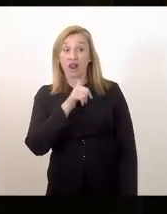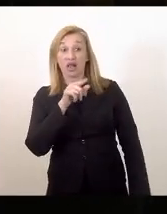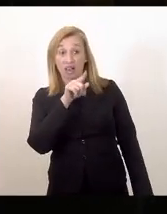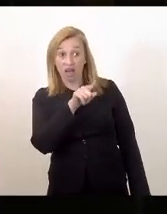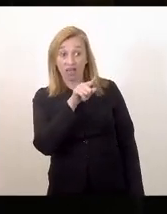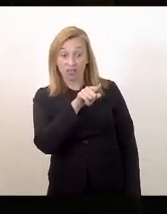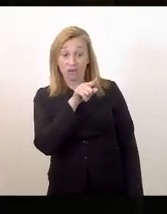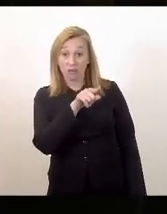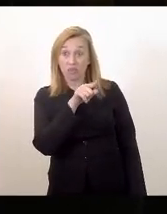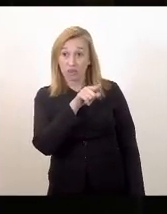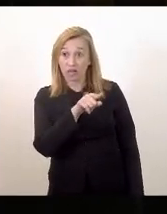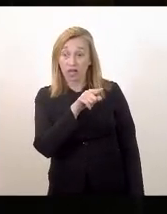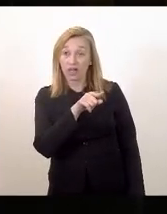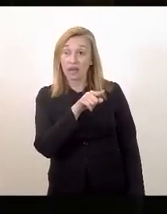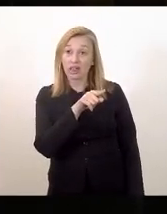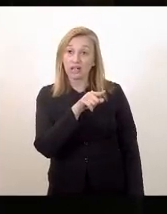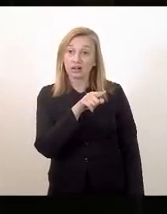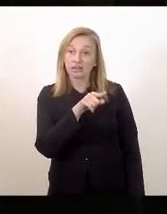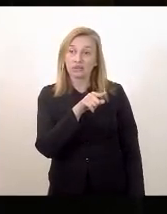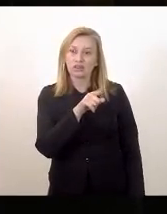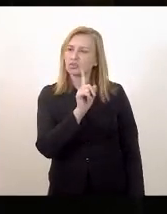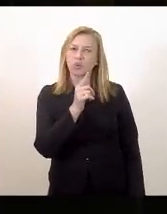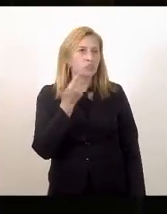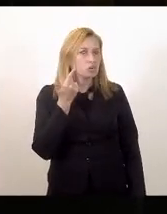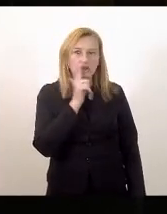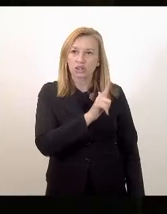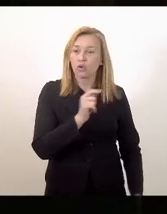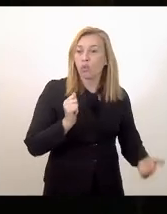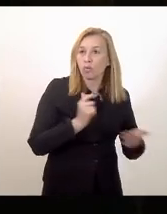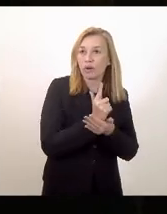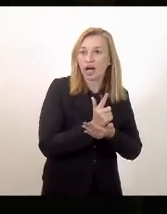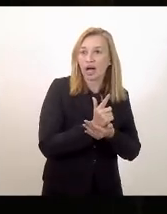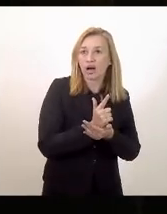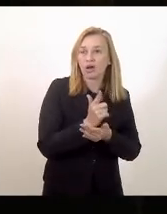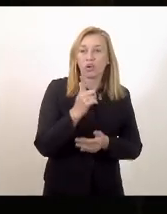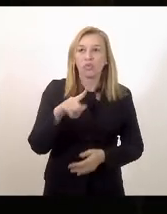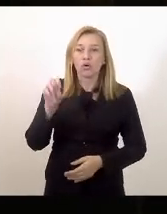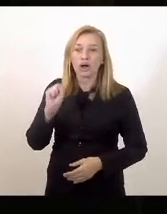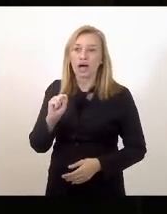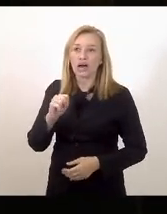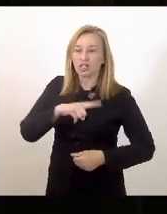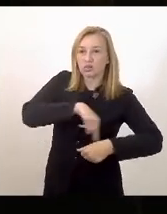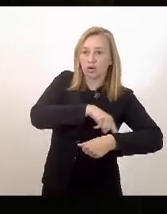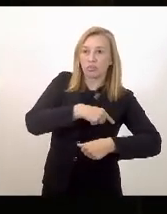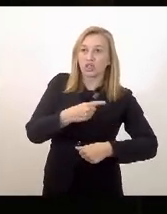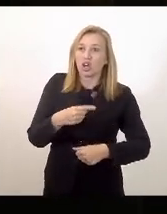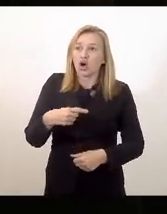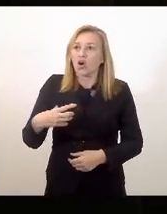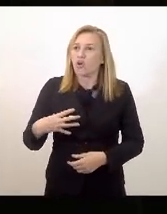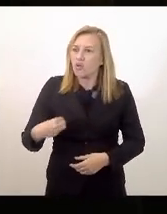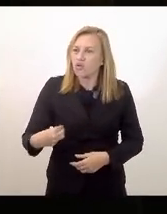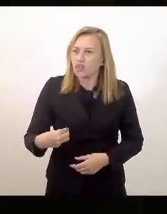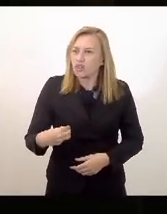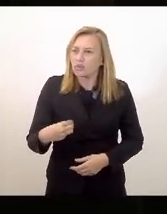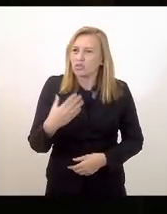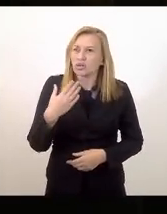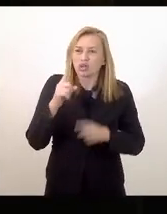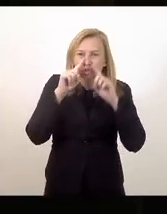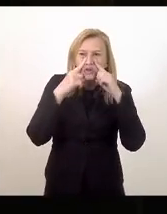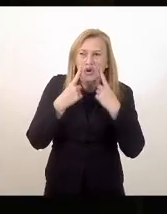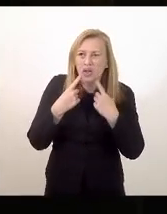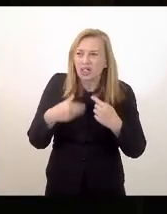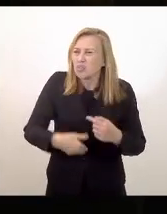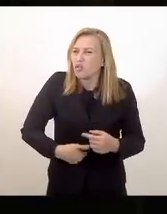está desempregada, que não conseguiu comprar o gás, que não conseguiu comprar comida, que seu filho está chorando, morrendo de fome, a gente está falando